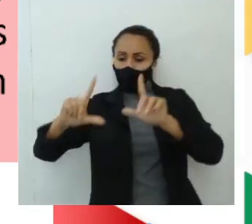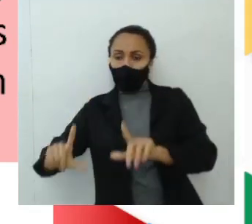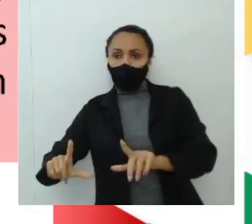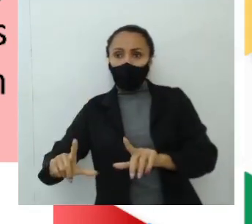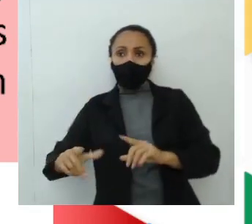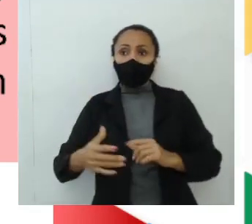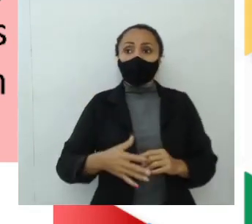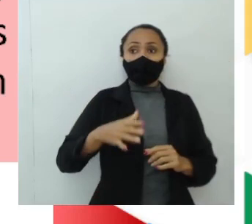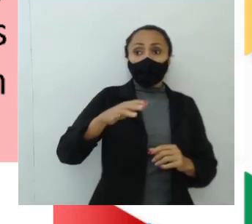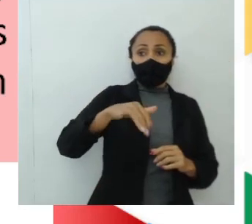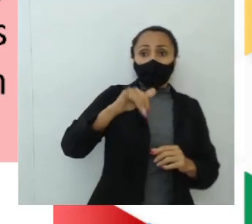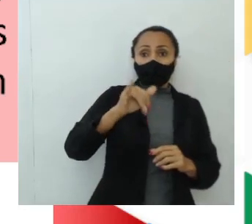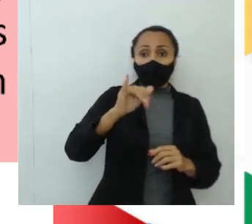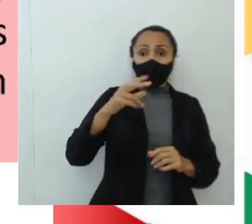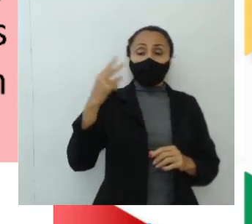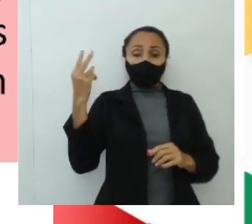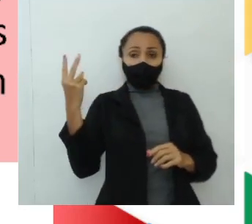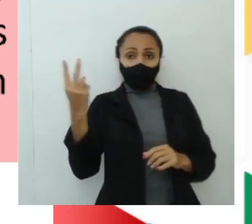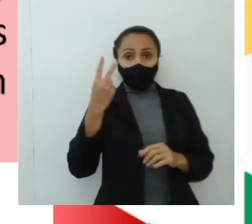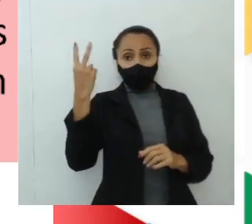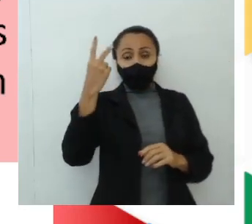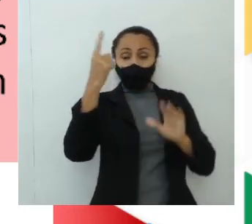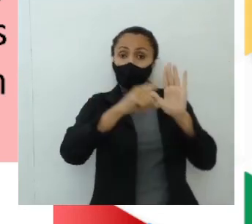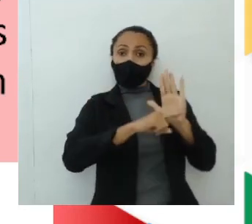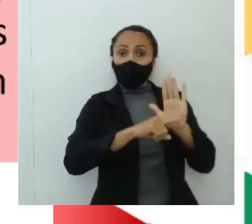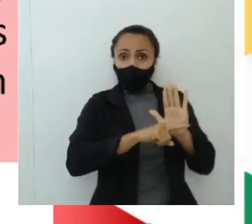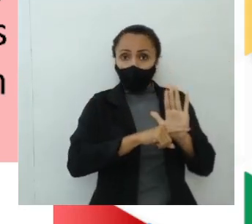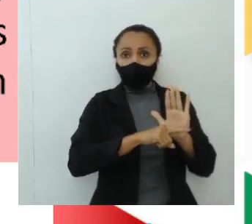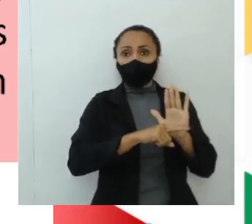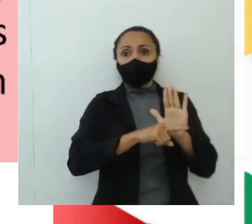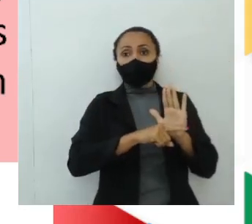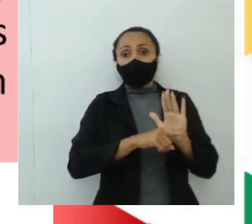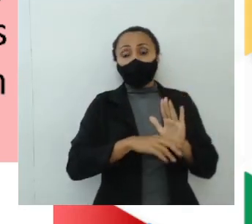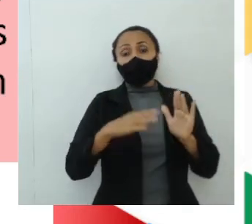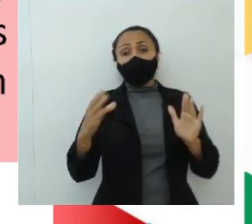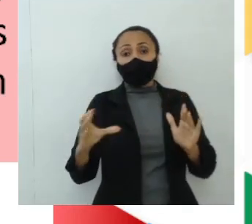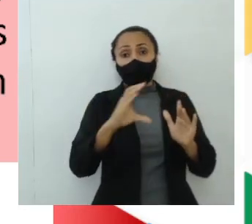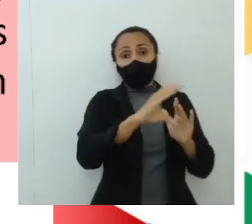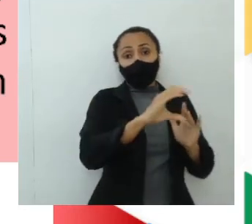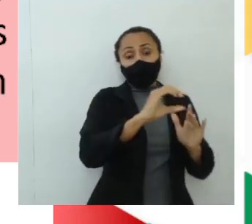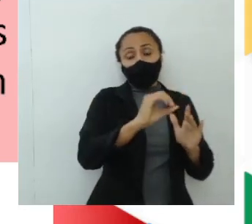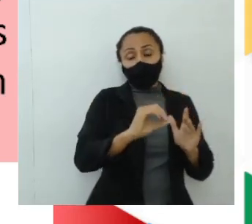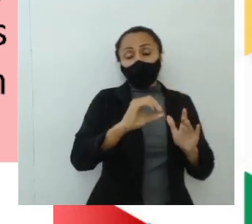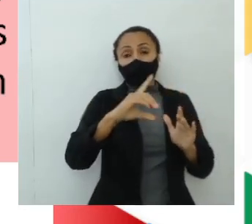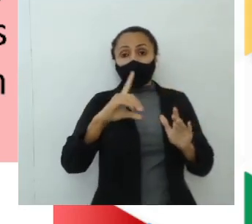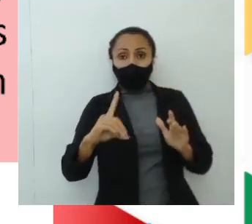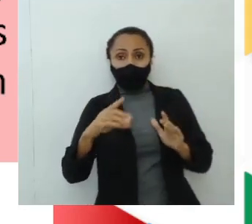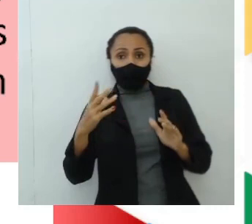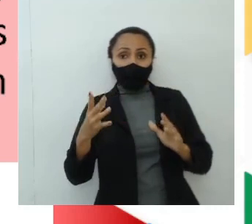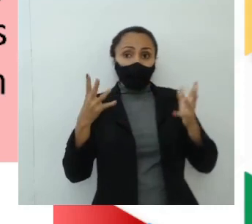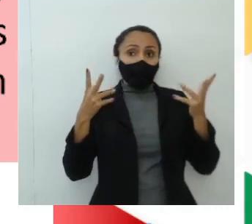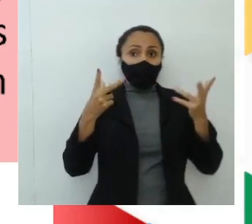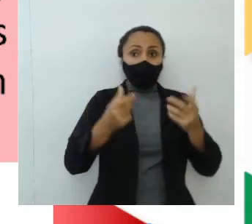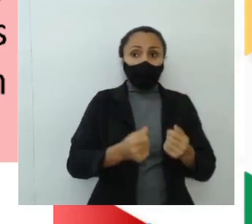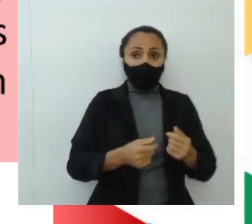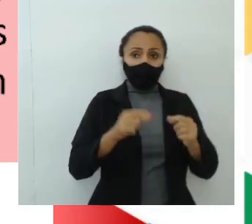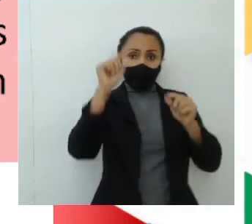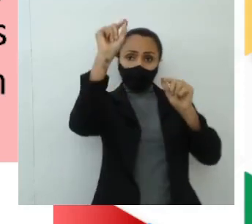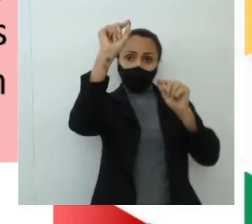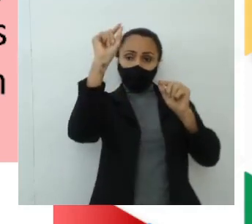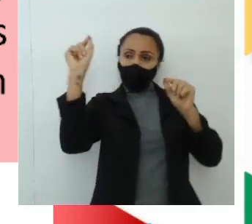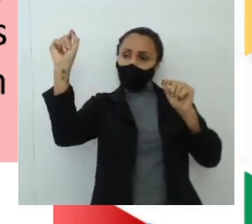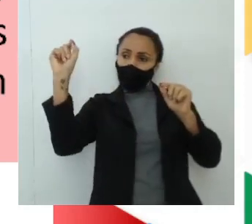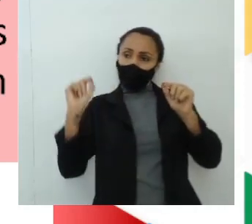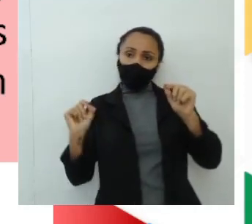y vai estar no valor negativo. A gente pode concluir que as coordenadas de todos os pontos